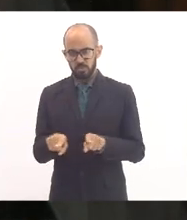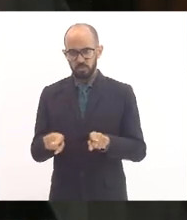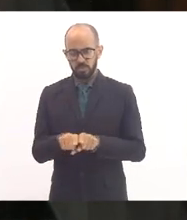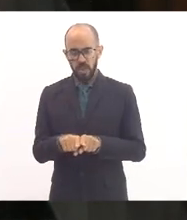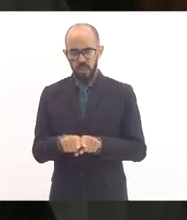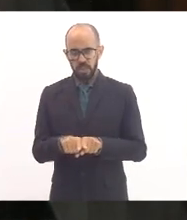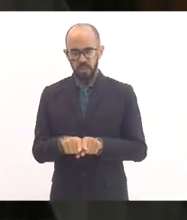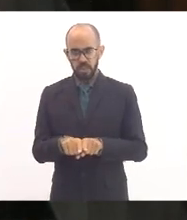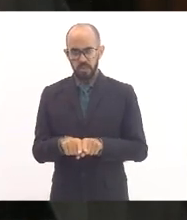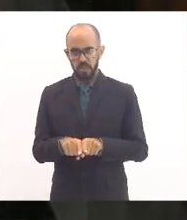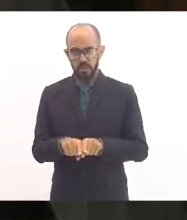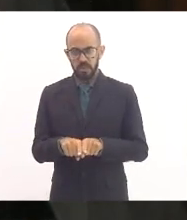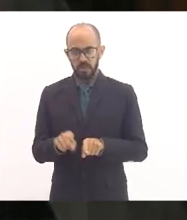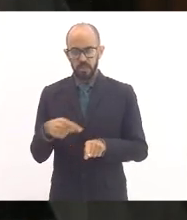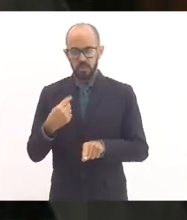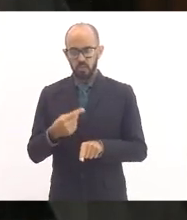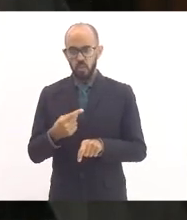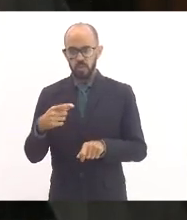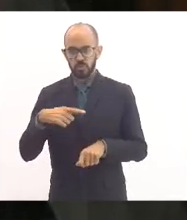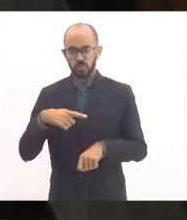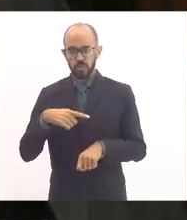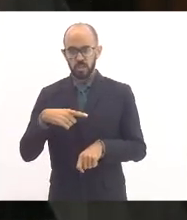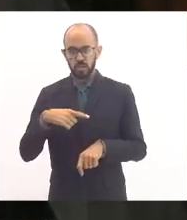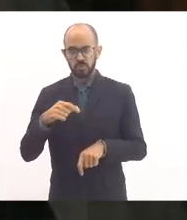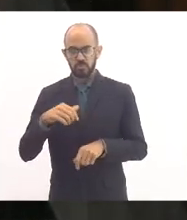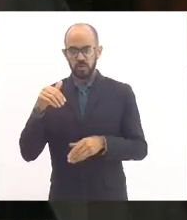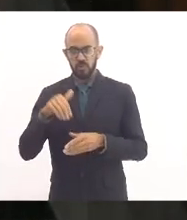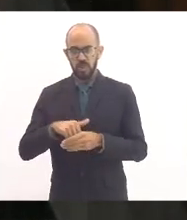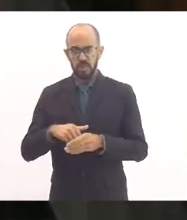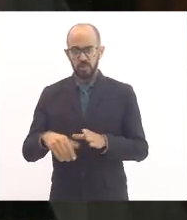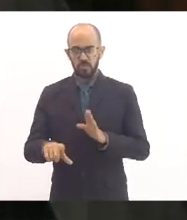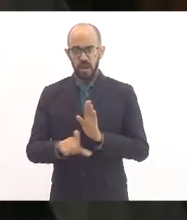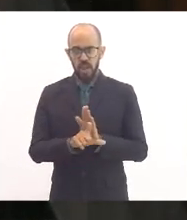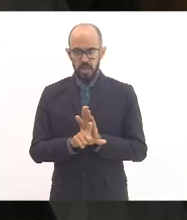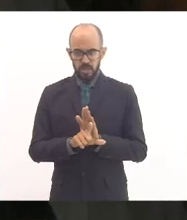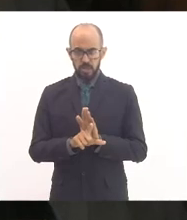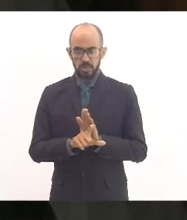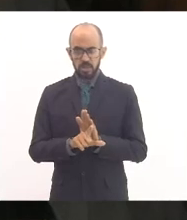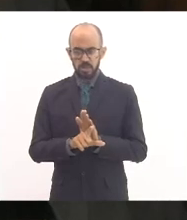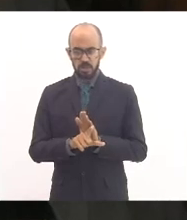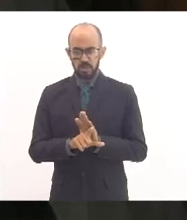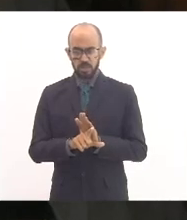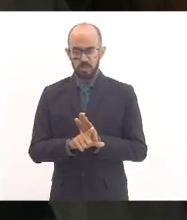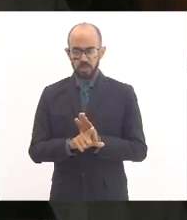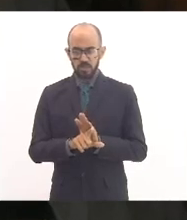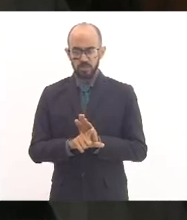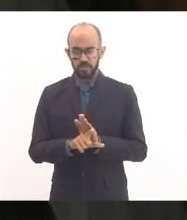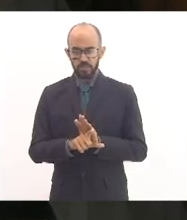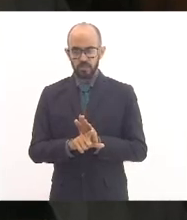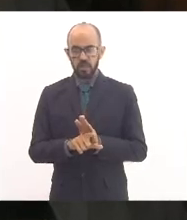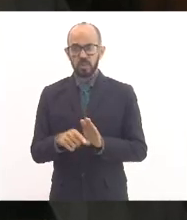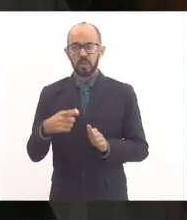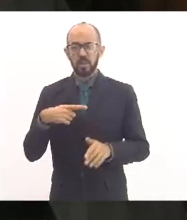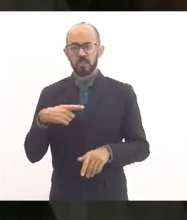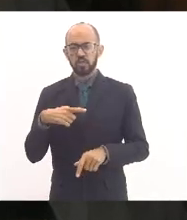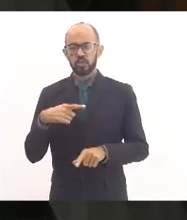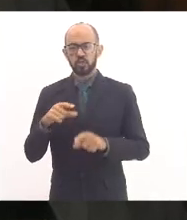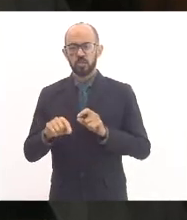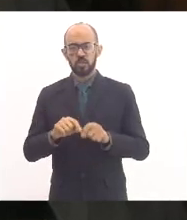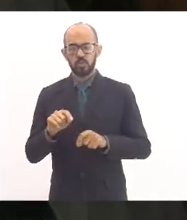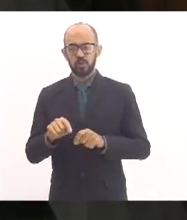nós tivemos aqui a votação de uma lei é uma lei que visava